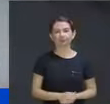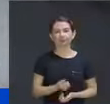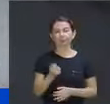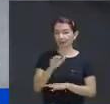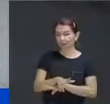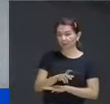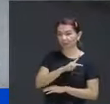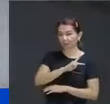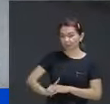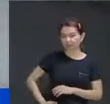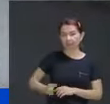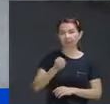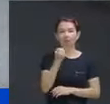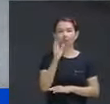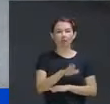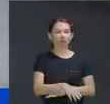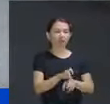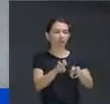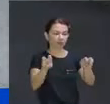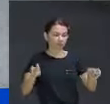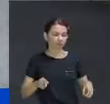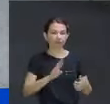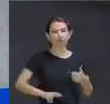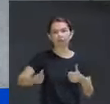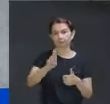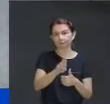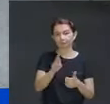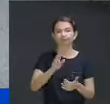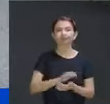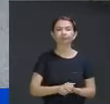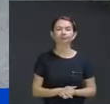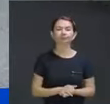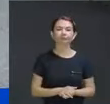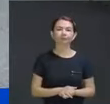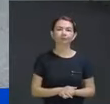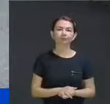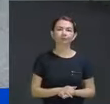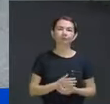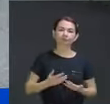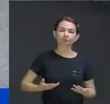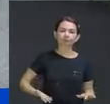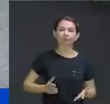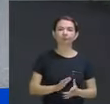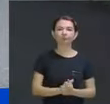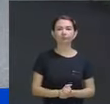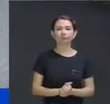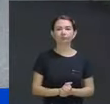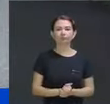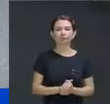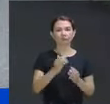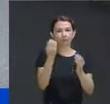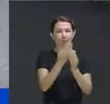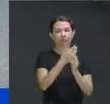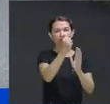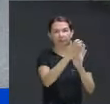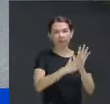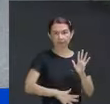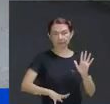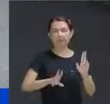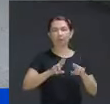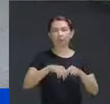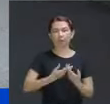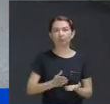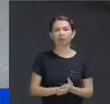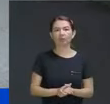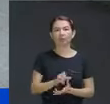Boa tarde, senhor presidente, eminentes pares, senhora procuradora regional eleitoral. Imagem ampla do plenário, o juiz Anselmo Gonçalves fala, porém não